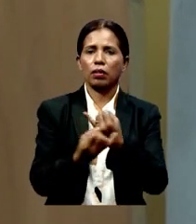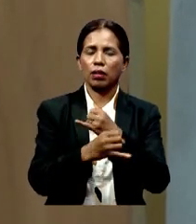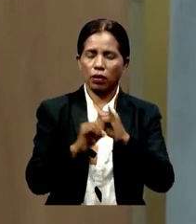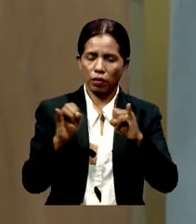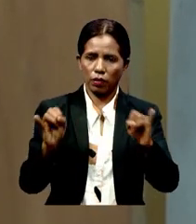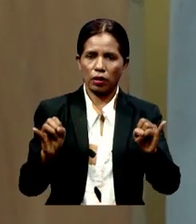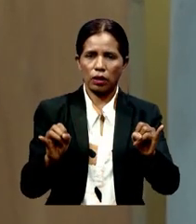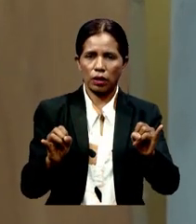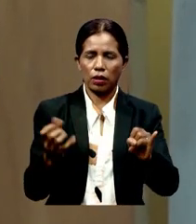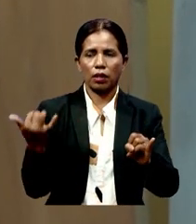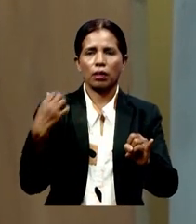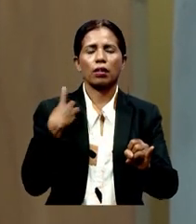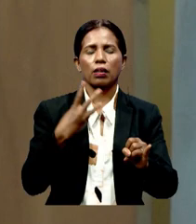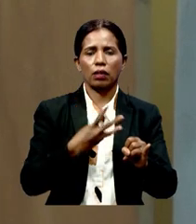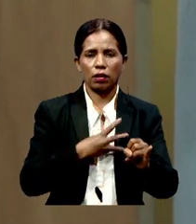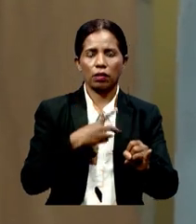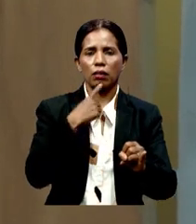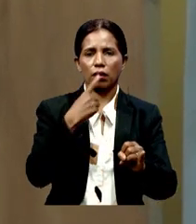na bemaka ita conquista.